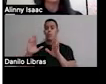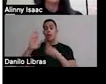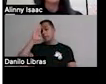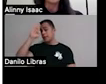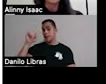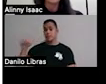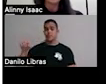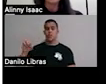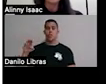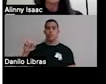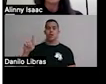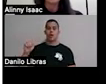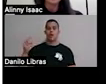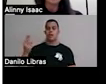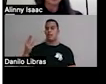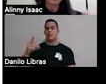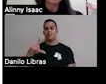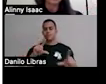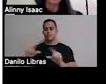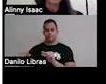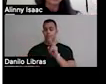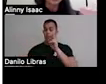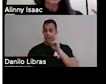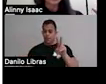família ômega 3. Então, quando a gente olha, né,